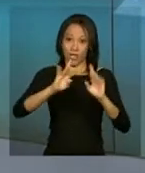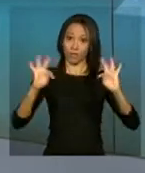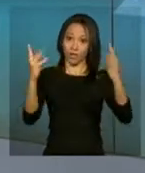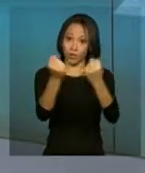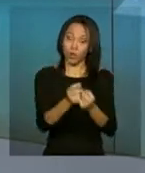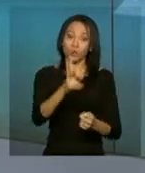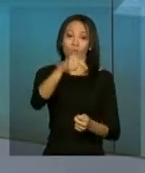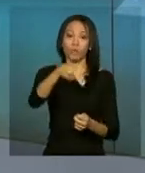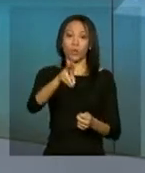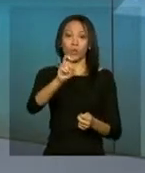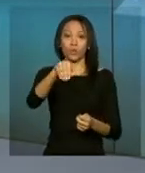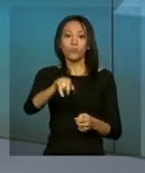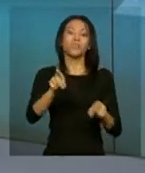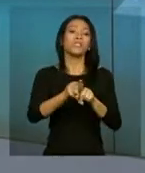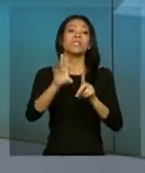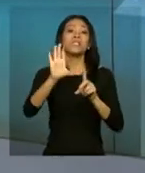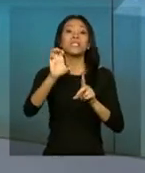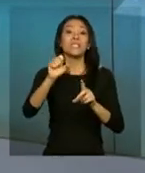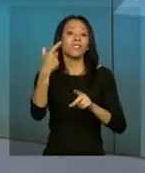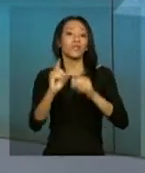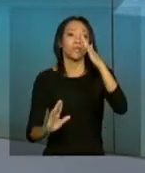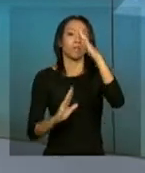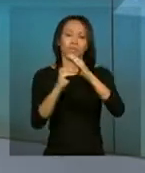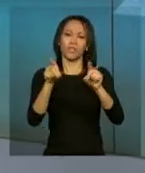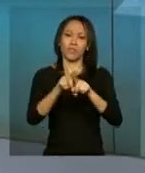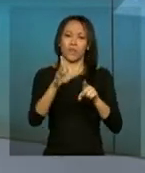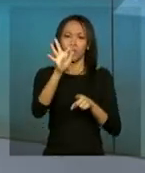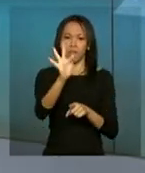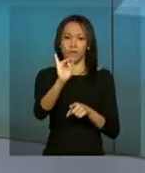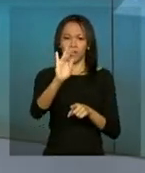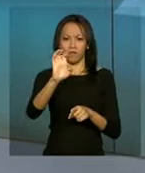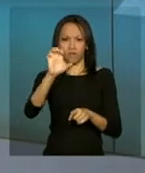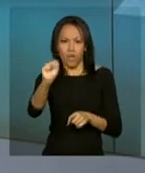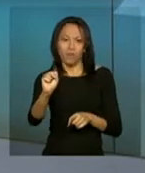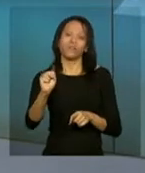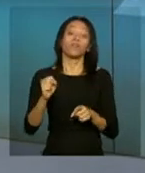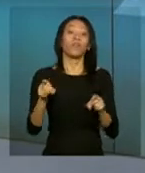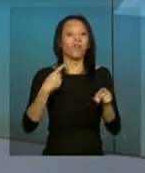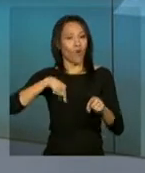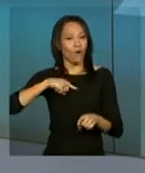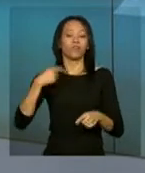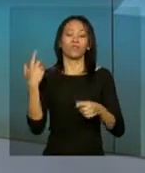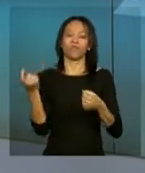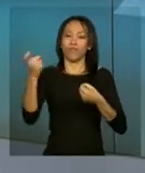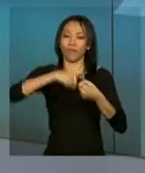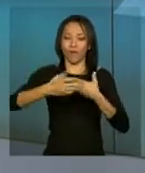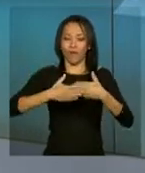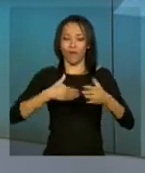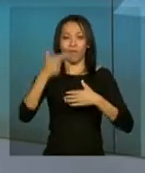e Ciências Sem Fronteiras, além do FIES, o Fundo de Financiamento Estudantil. Nós podemos voltar a